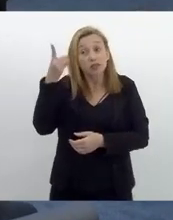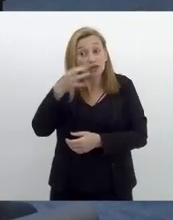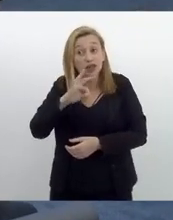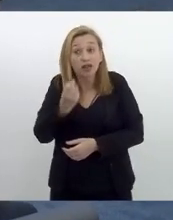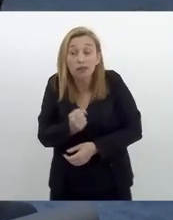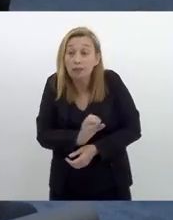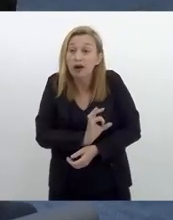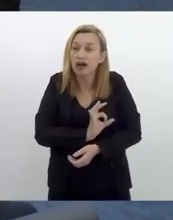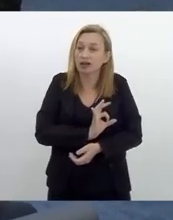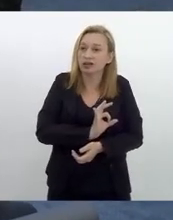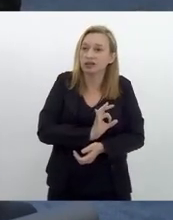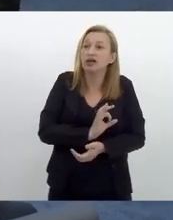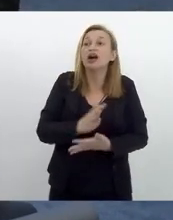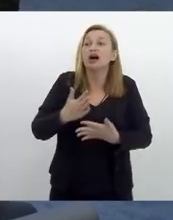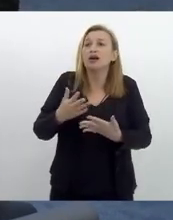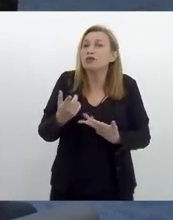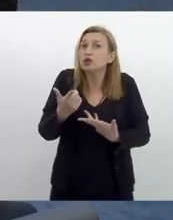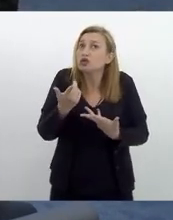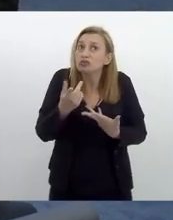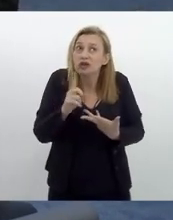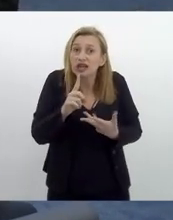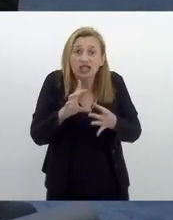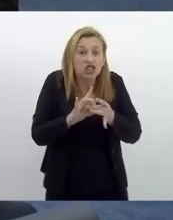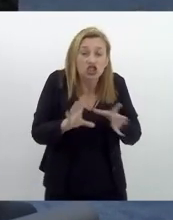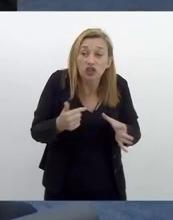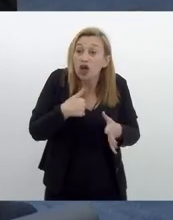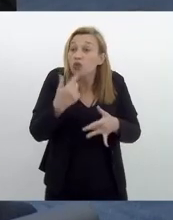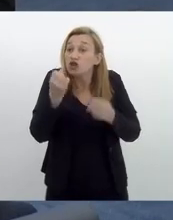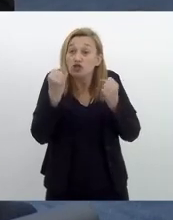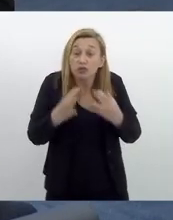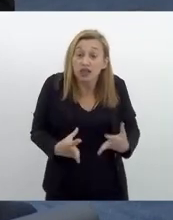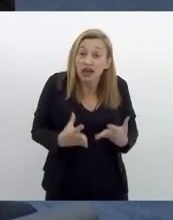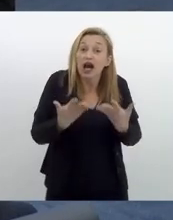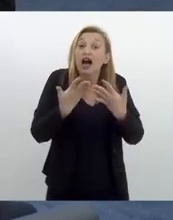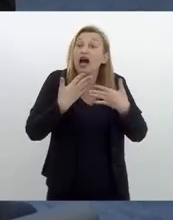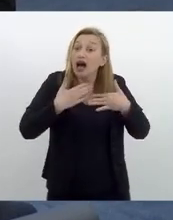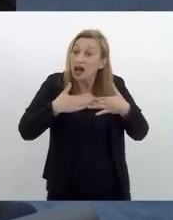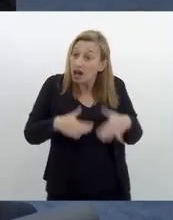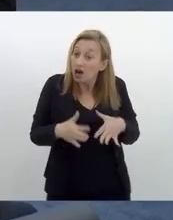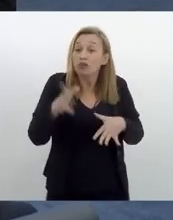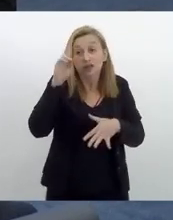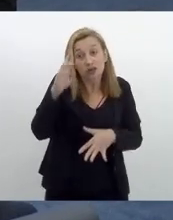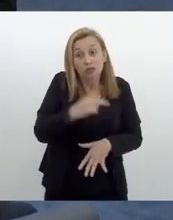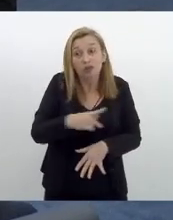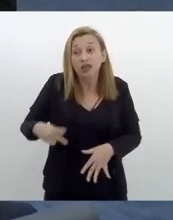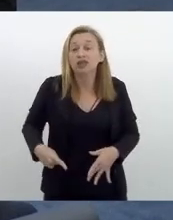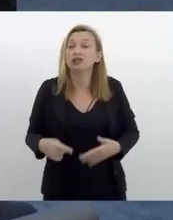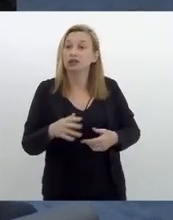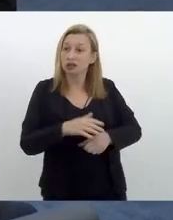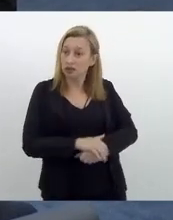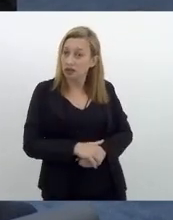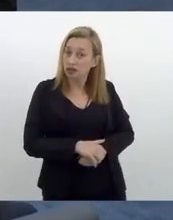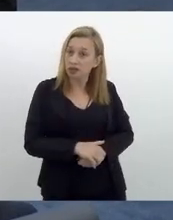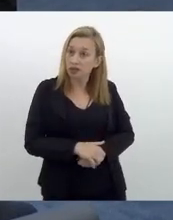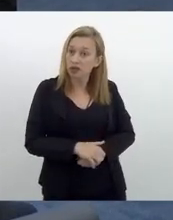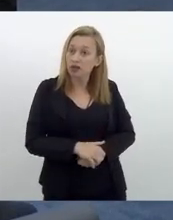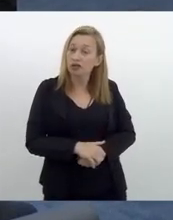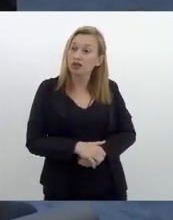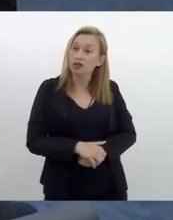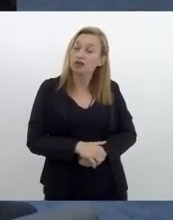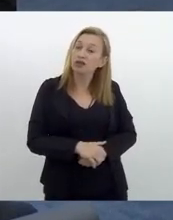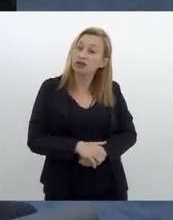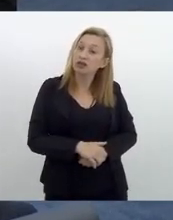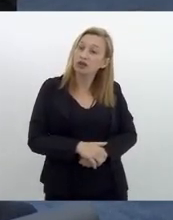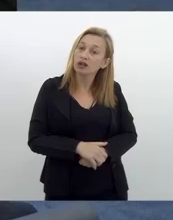mas o não está me dando a chance de explicar aqui, por favor, presidente. Vossa Excelência quer fazer constar